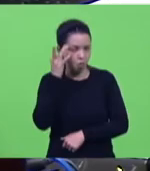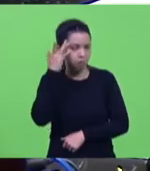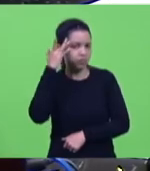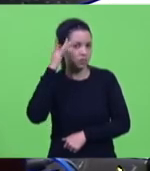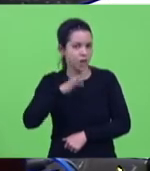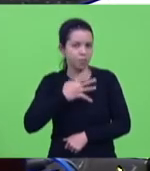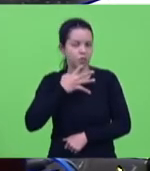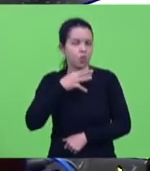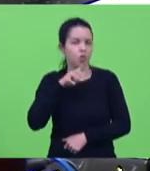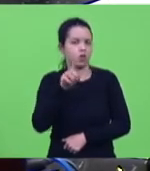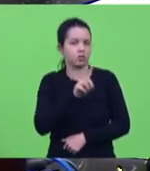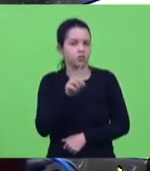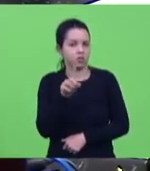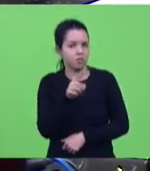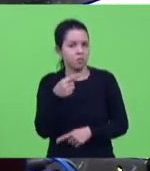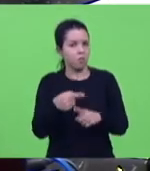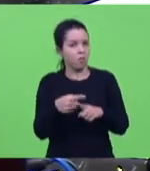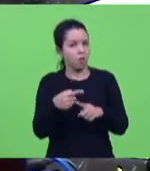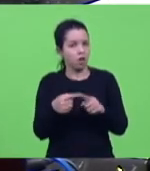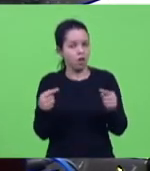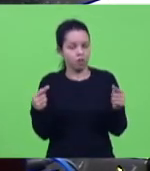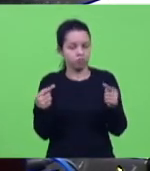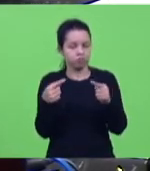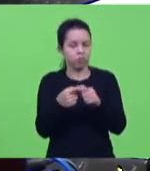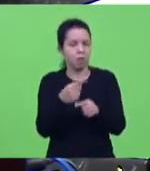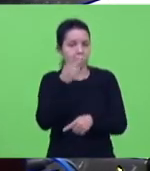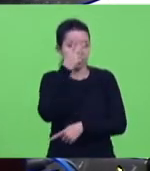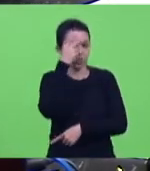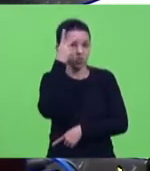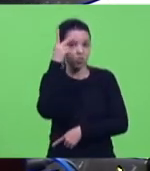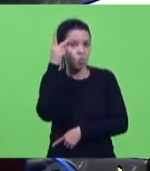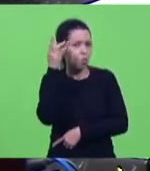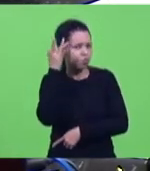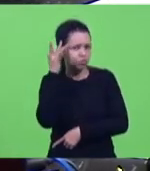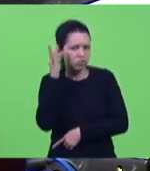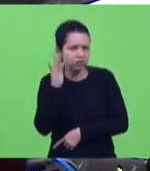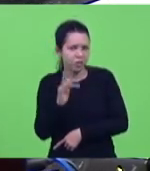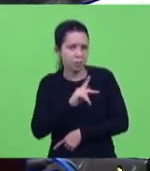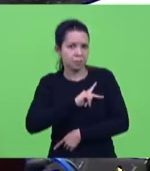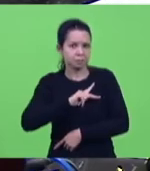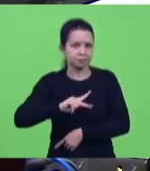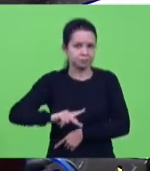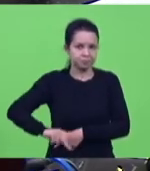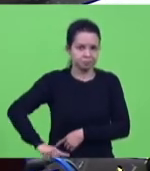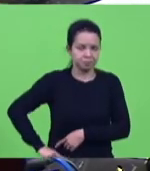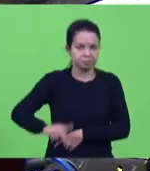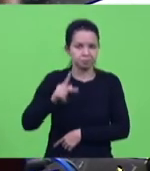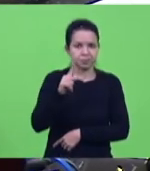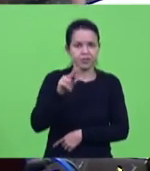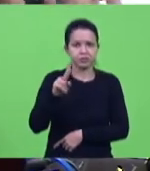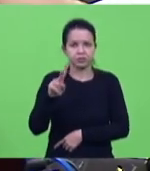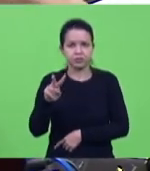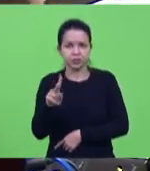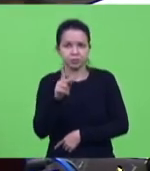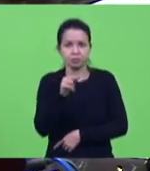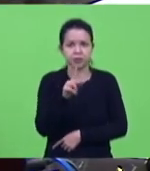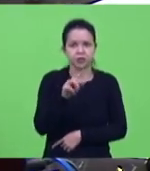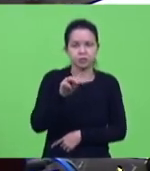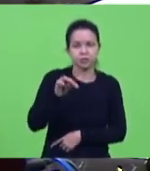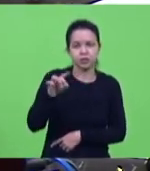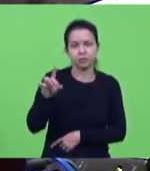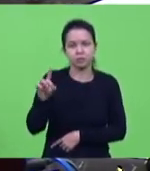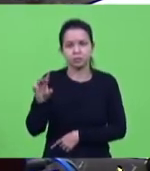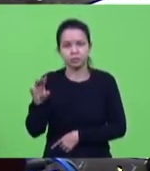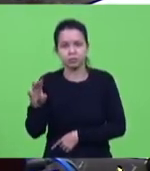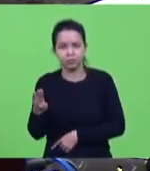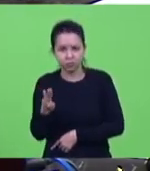é inadmissível que as pessoas não saibam que, se o presidente for do PV, do PT, do PMDB, não sei do quê,